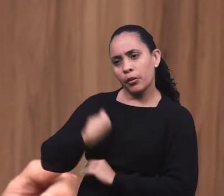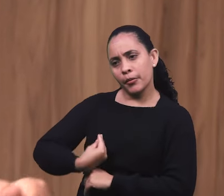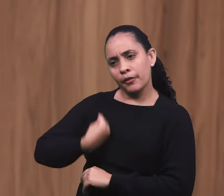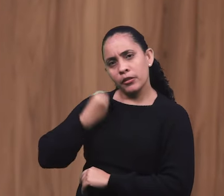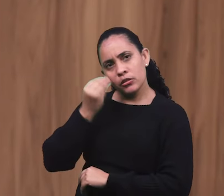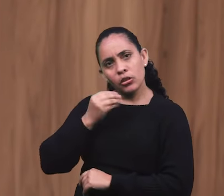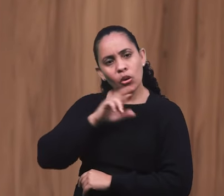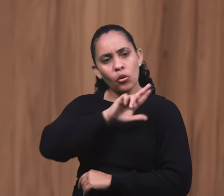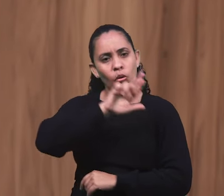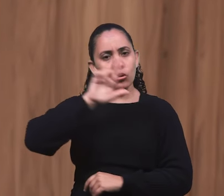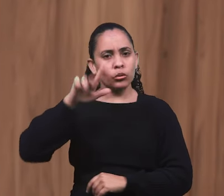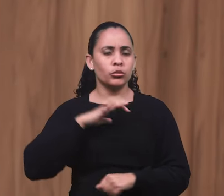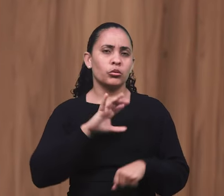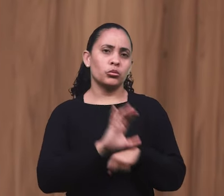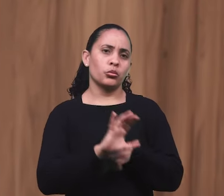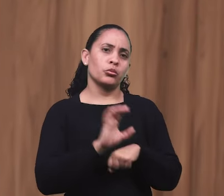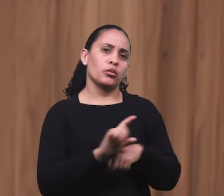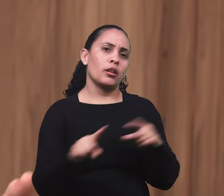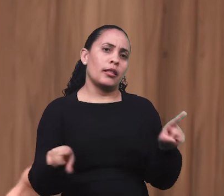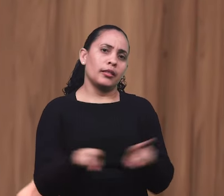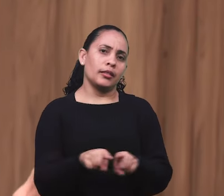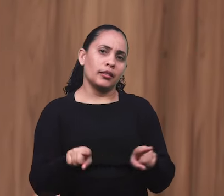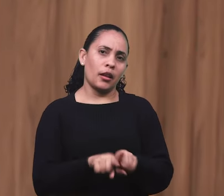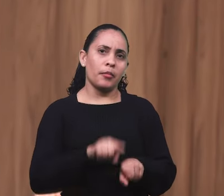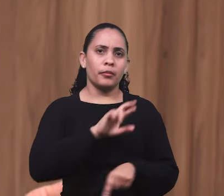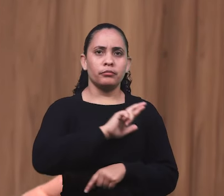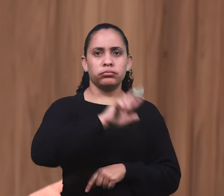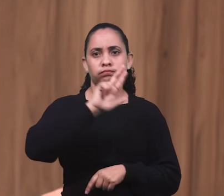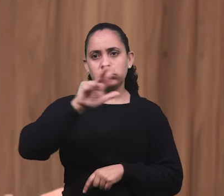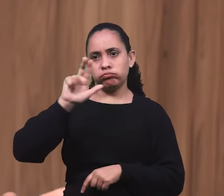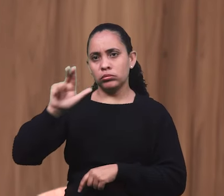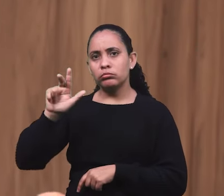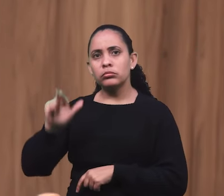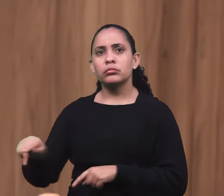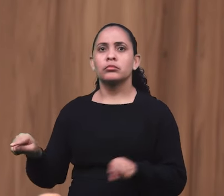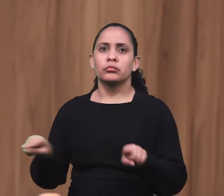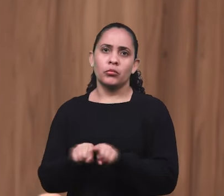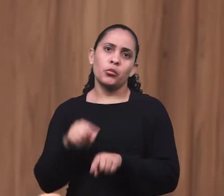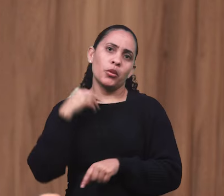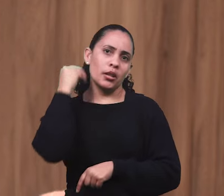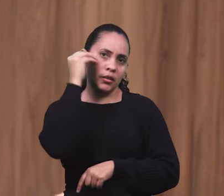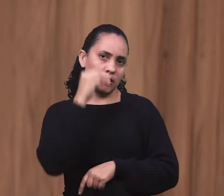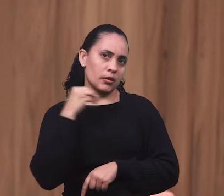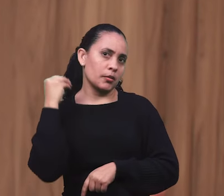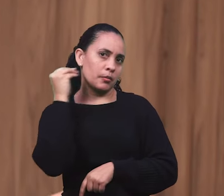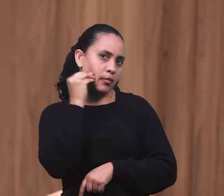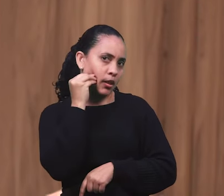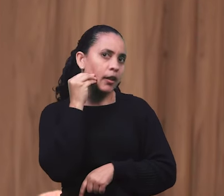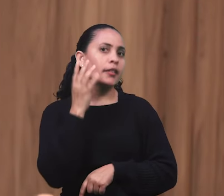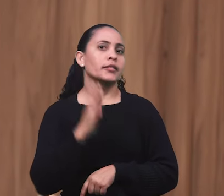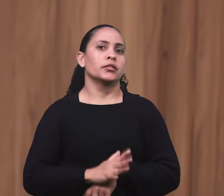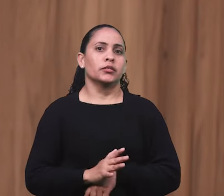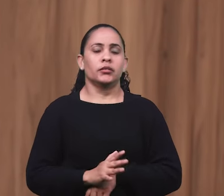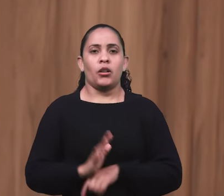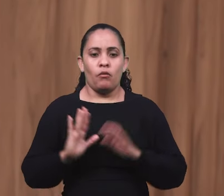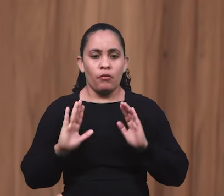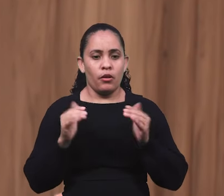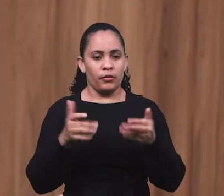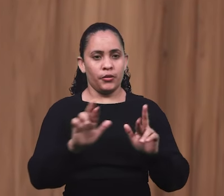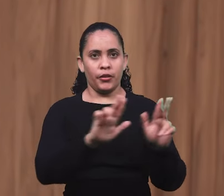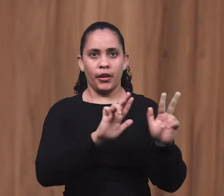foi os cursos que eu fiz lá na Manakei com Motomura, também tem uma experiência, outro tipo de visão diferente. Depois,